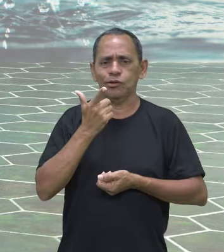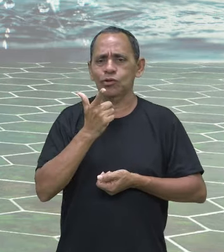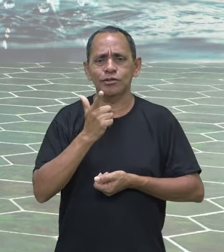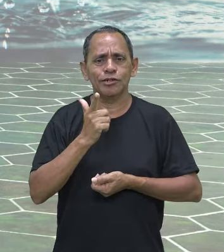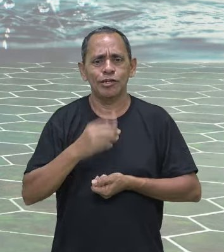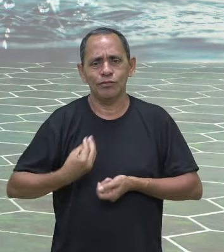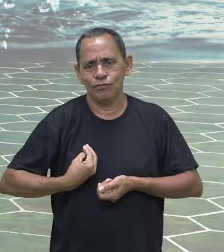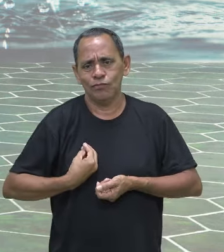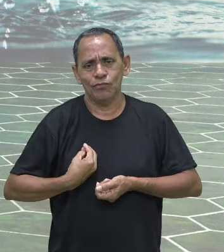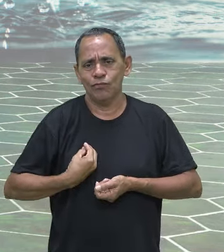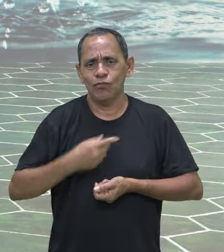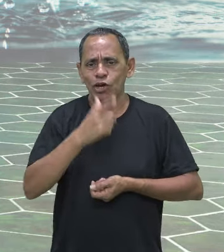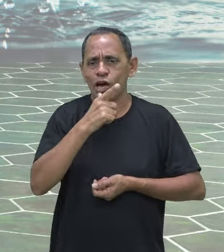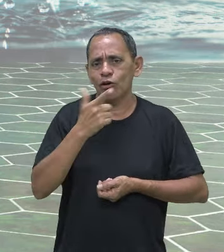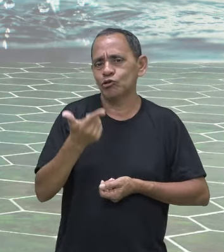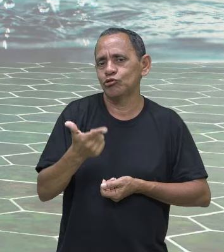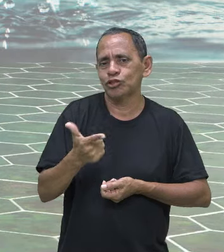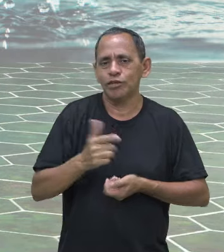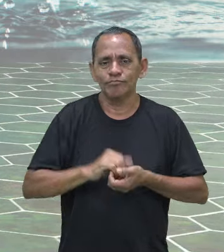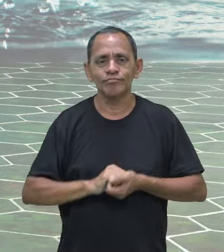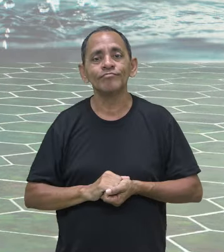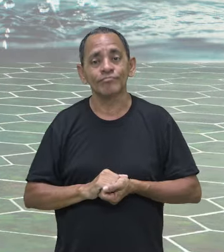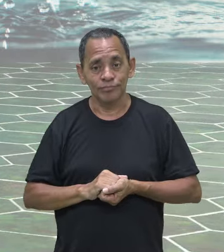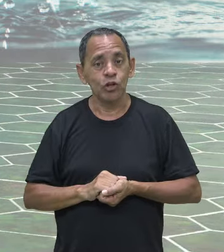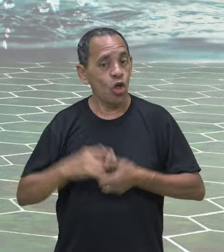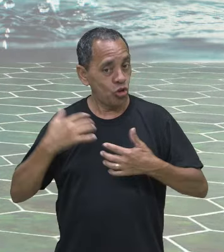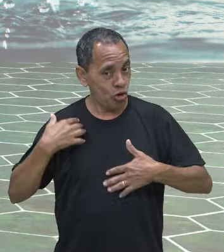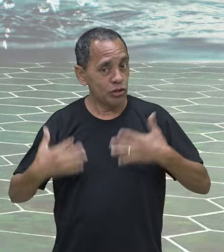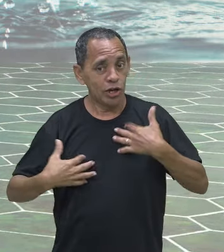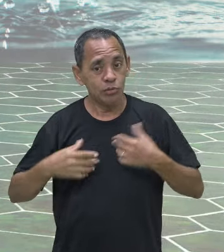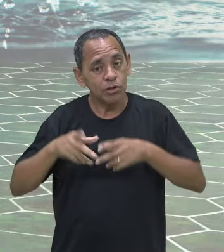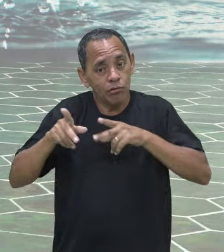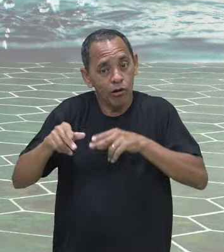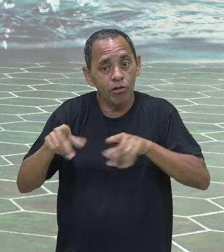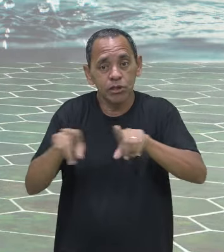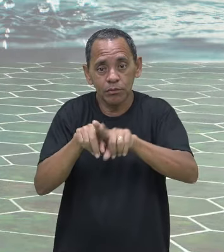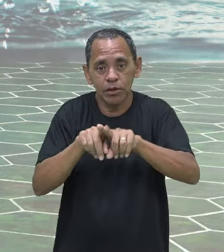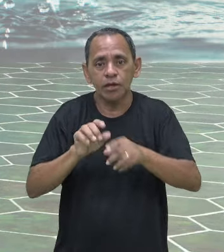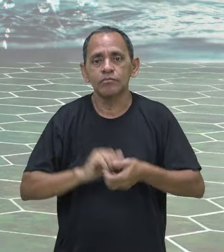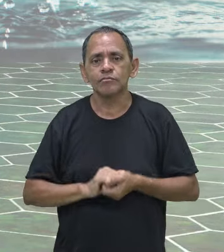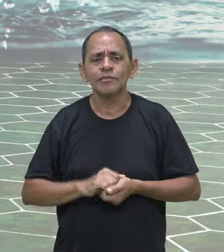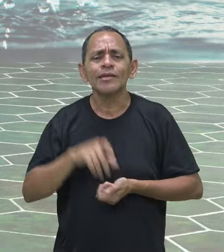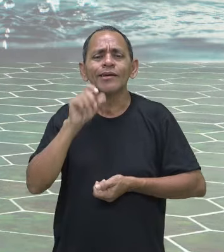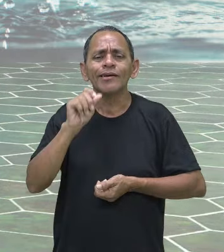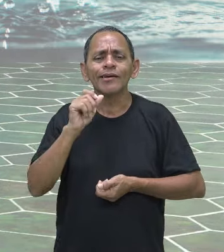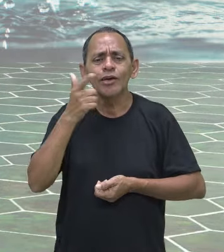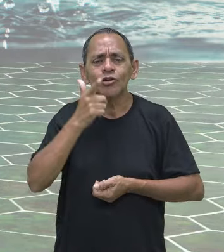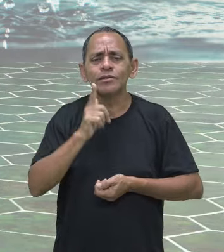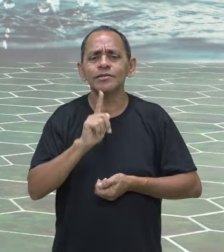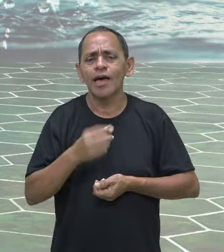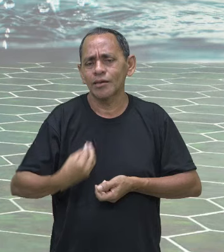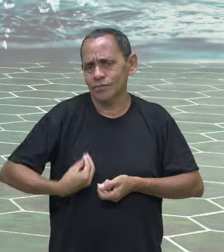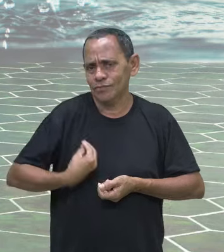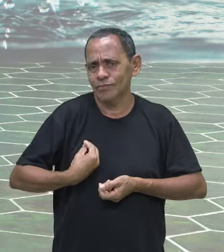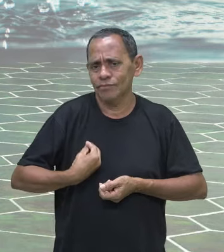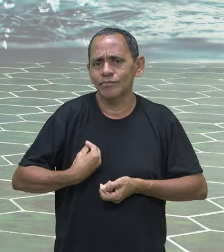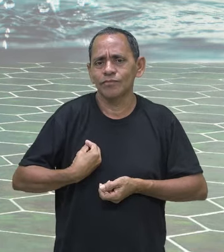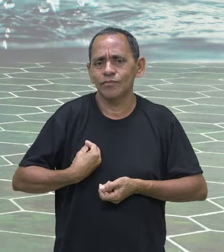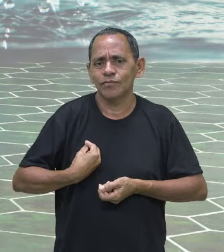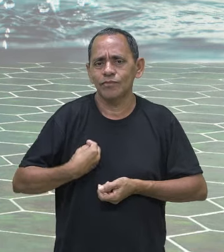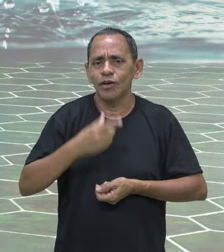água, Assim é o nosso organismo. Quem é que consegue viver sem água? Então, para trazer o